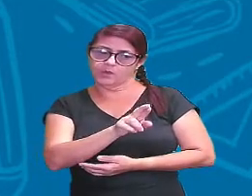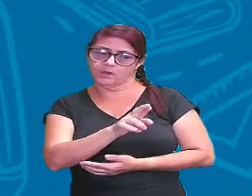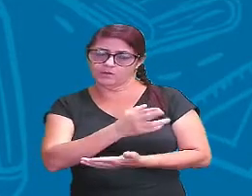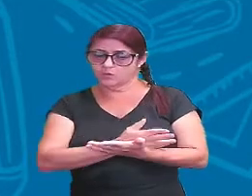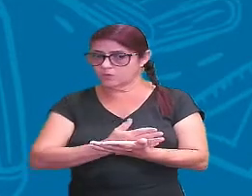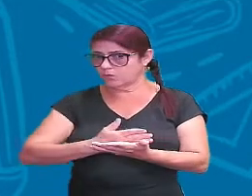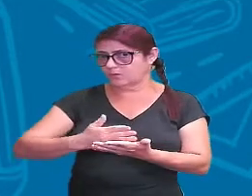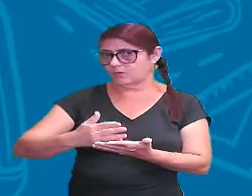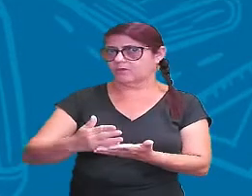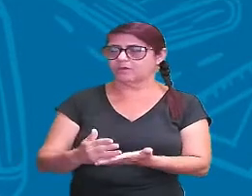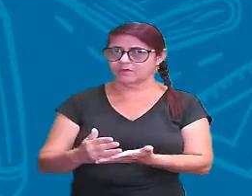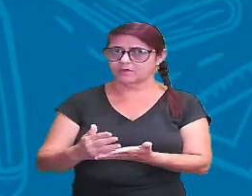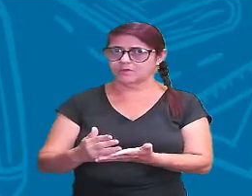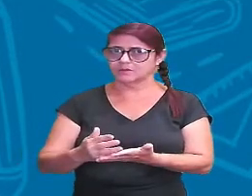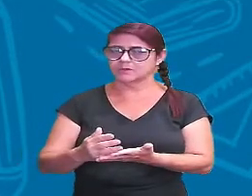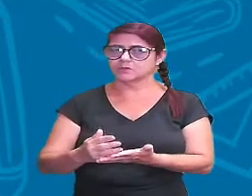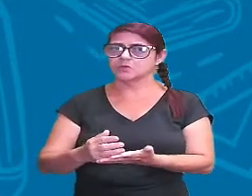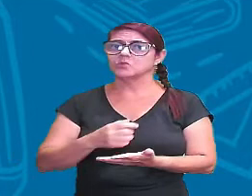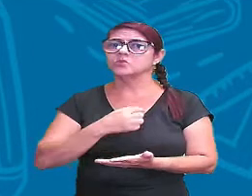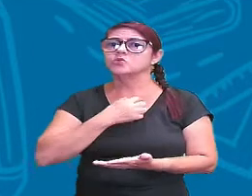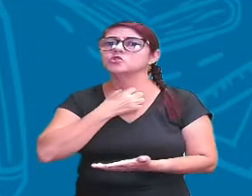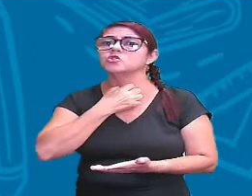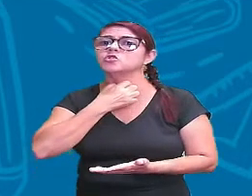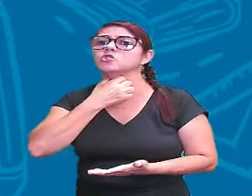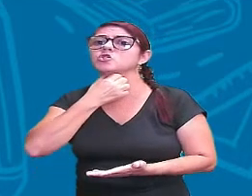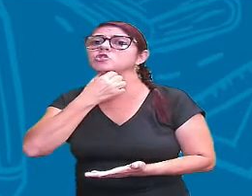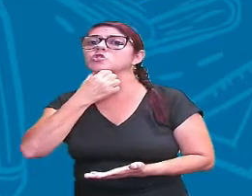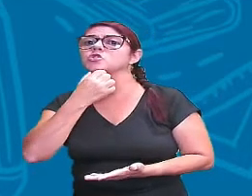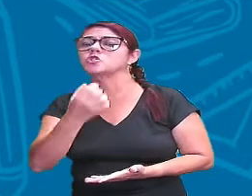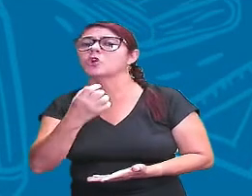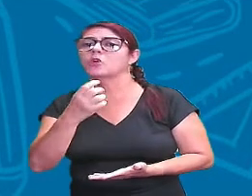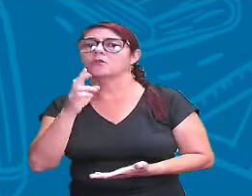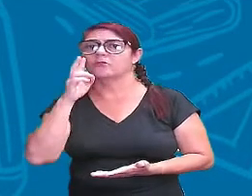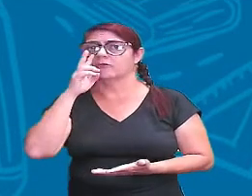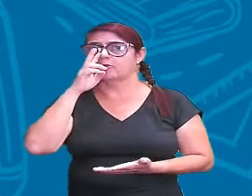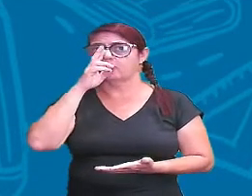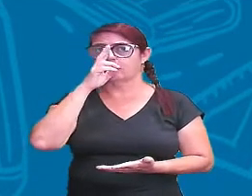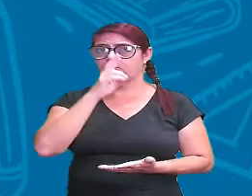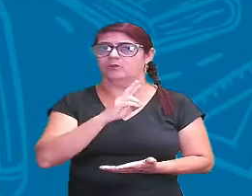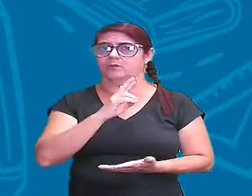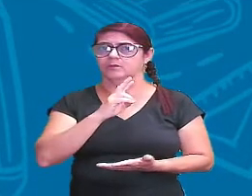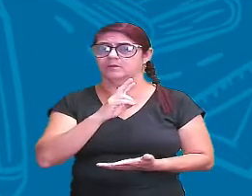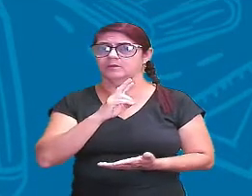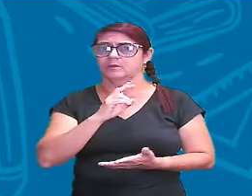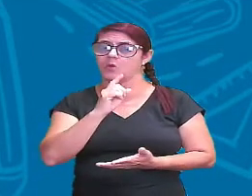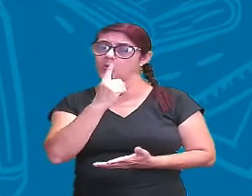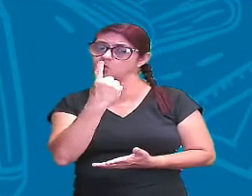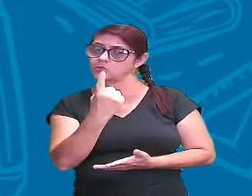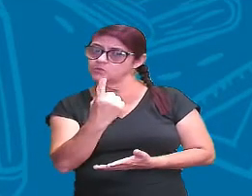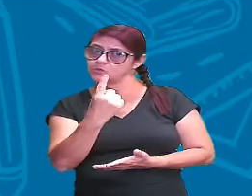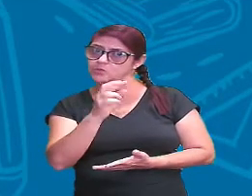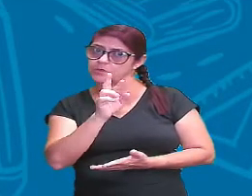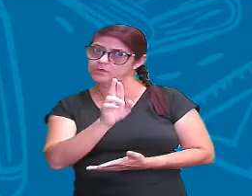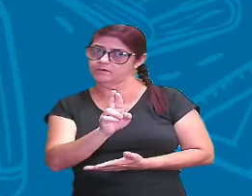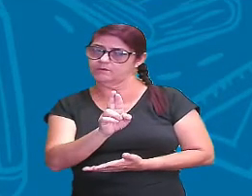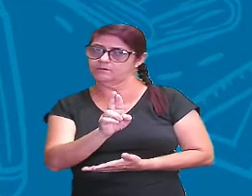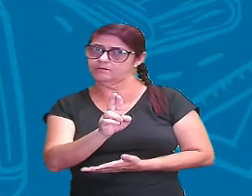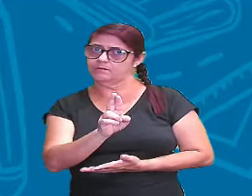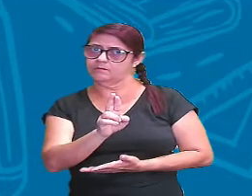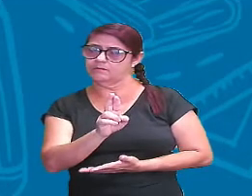início, a gente lê com um som forte e apenas um R é